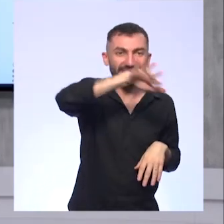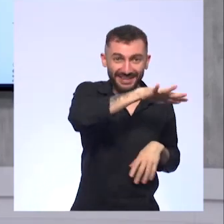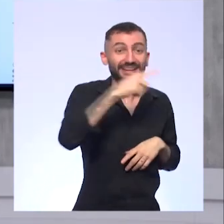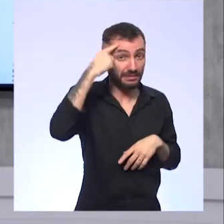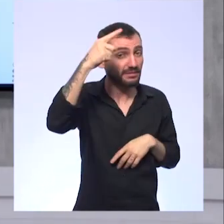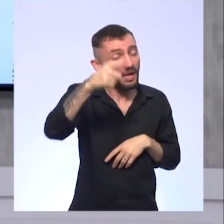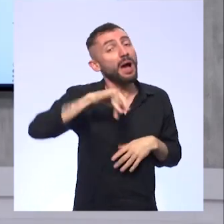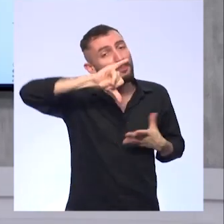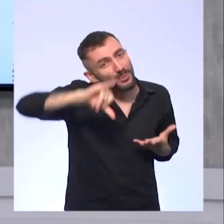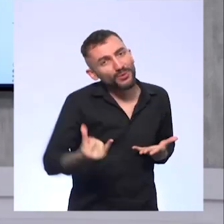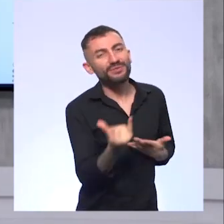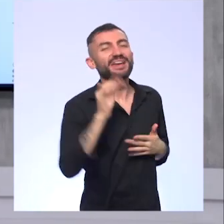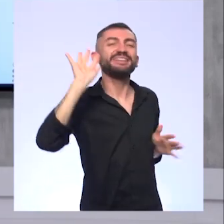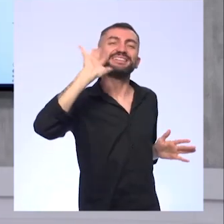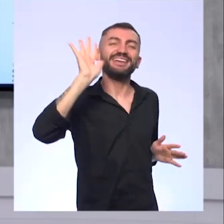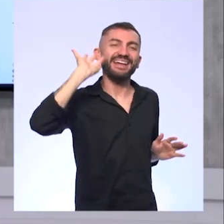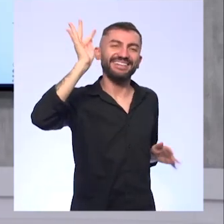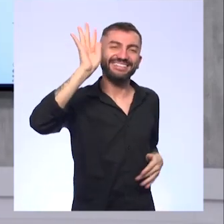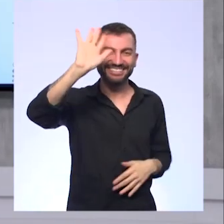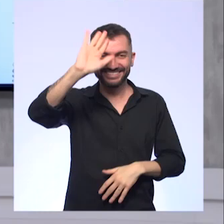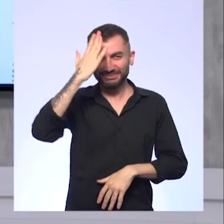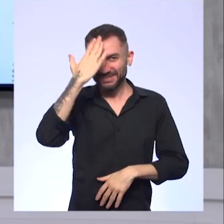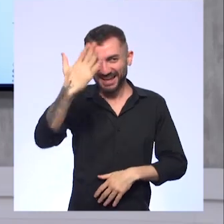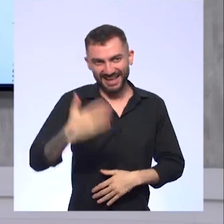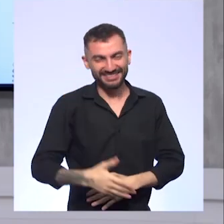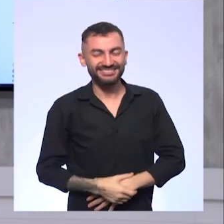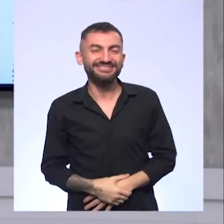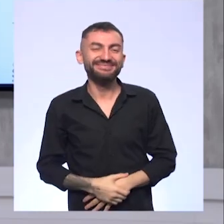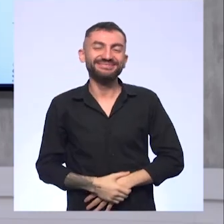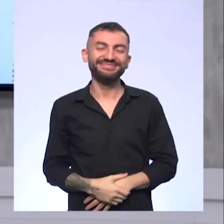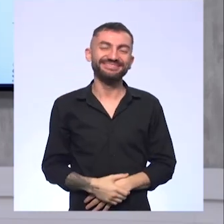e até o próximo encontro Muito obrigado